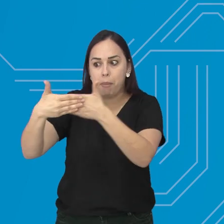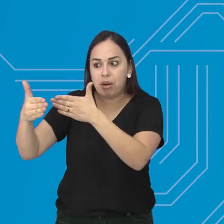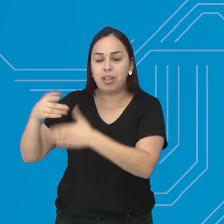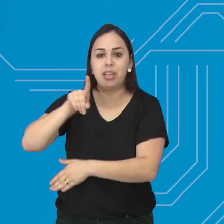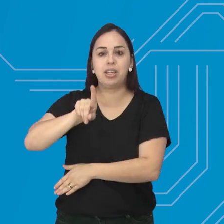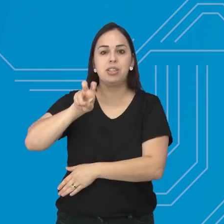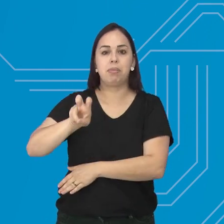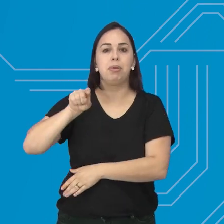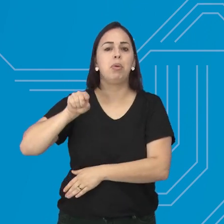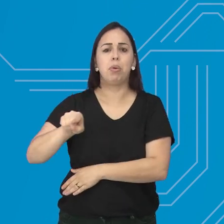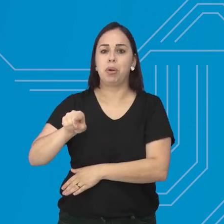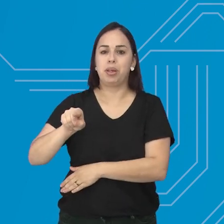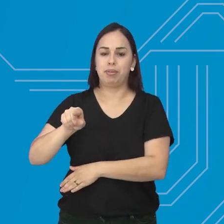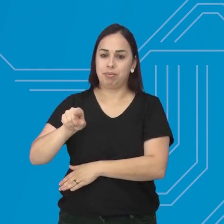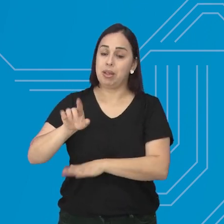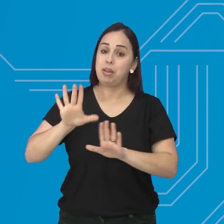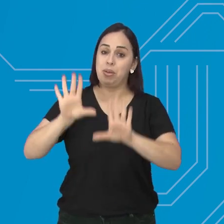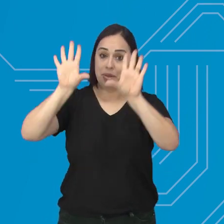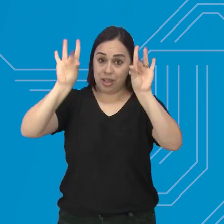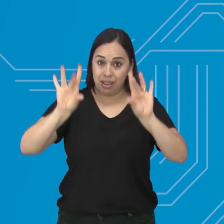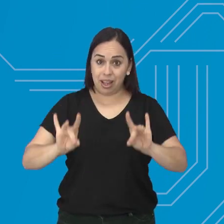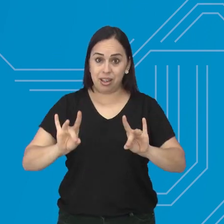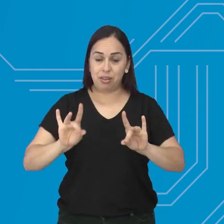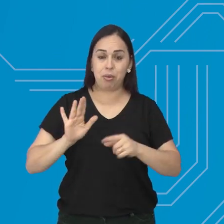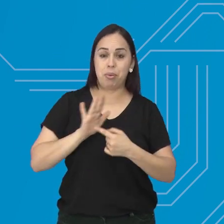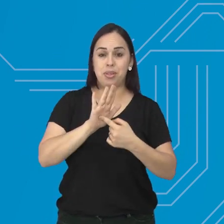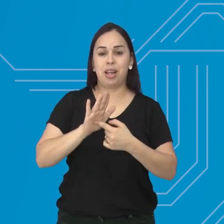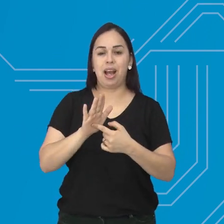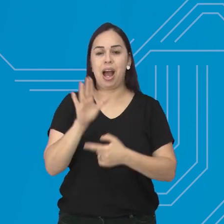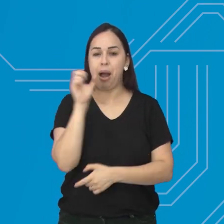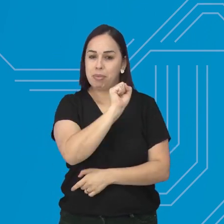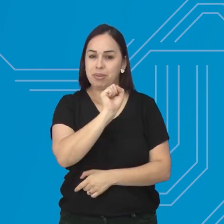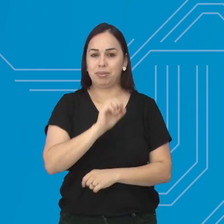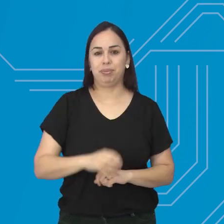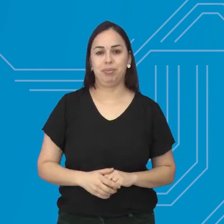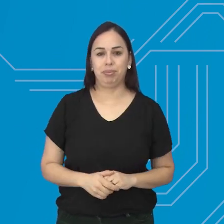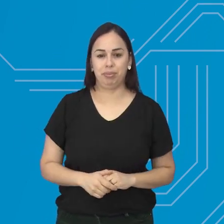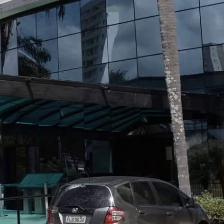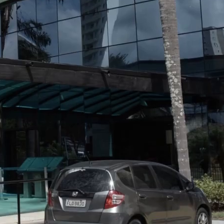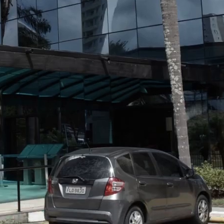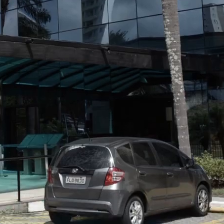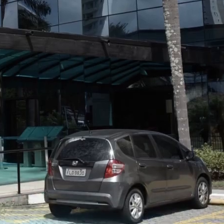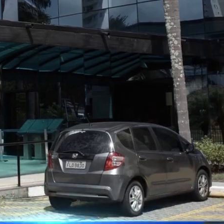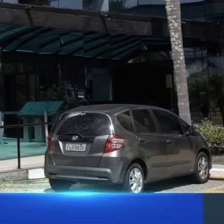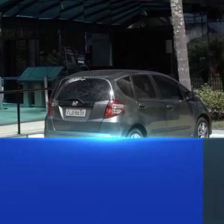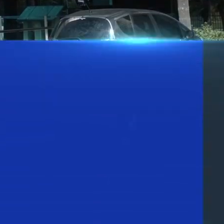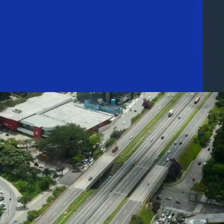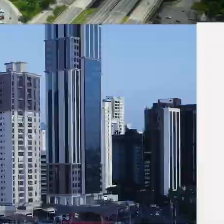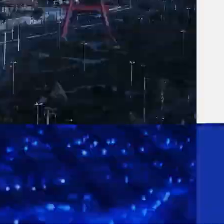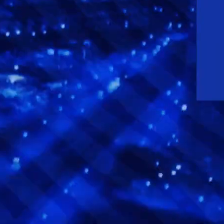empresas abertas no ano passado. Os detalhes a gente mostra já no próximo bloco.